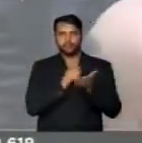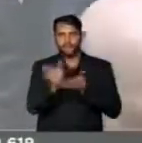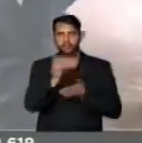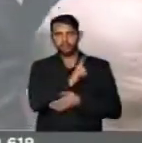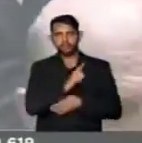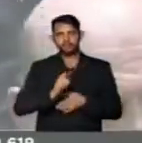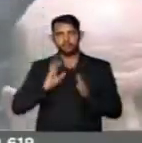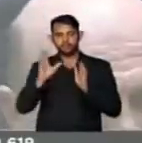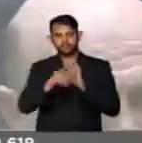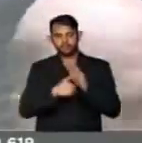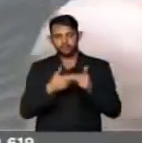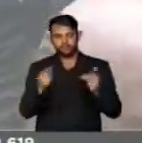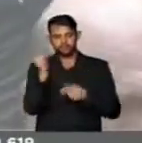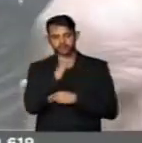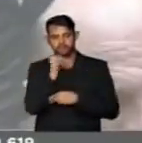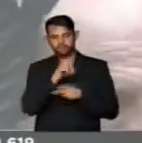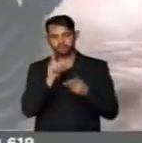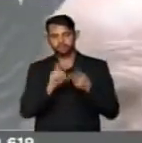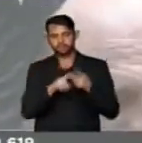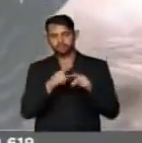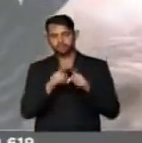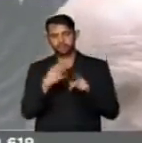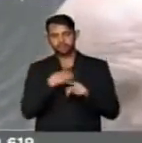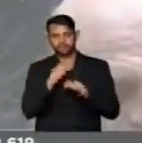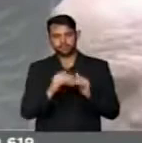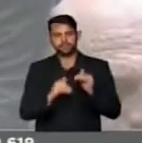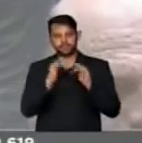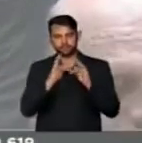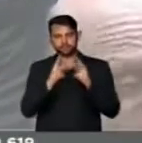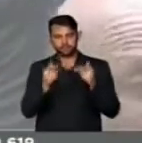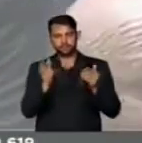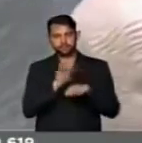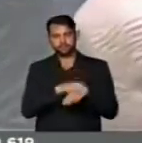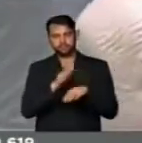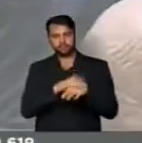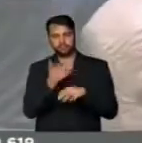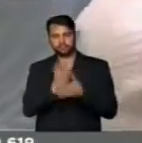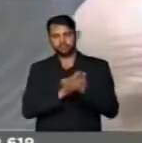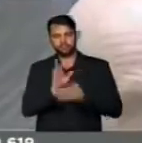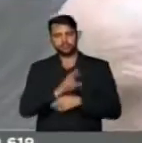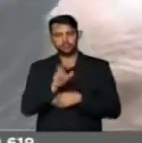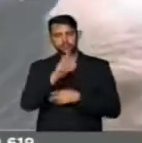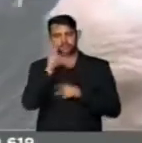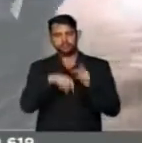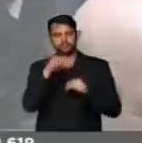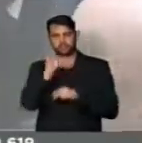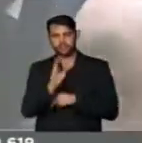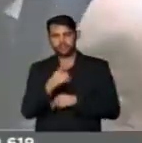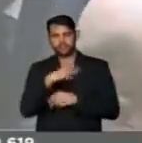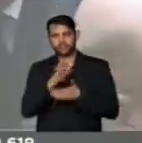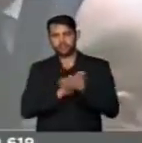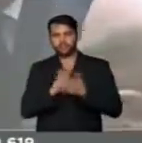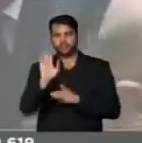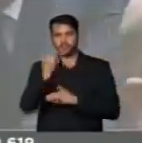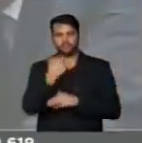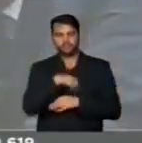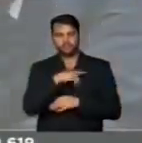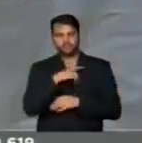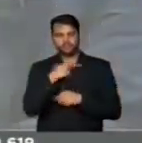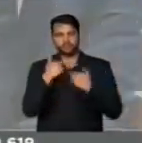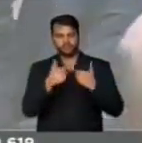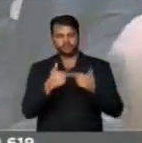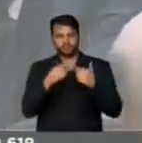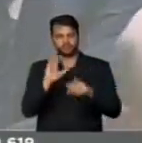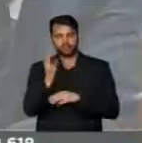governo corrupto, mentiroso, mas que, acima de tudo, há muito não representa os brasileiros, que traiu as suas